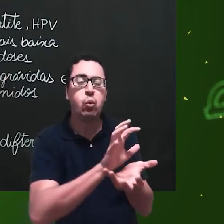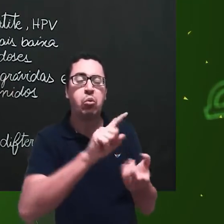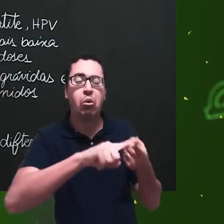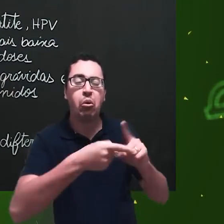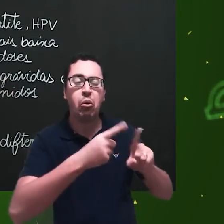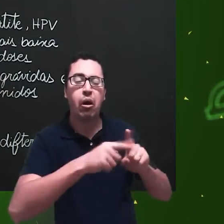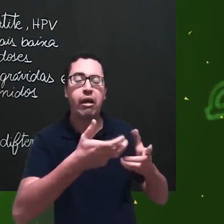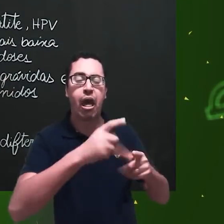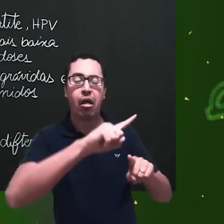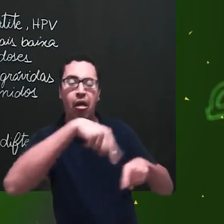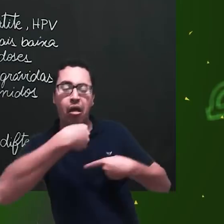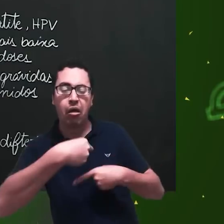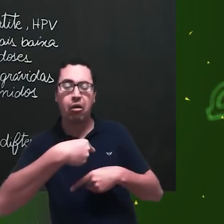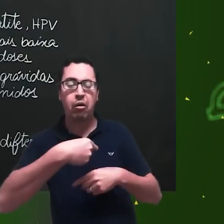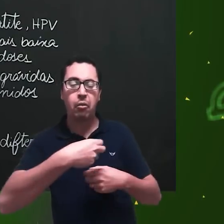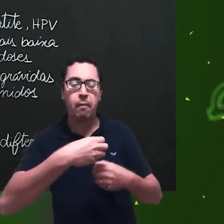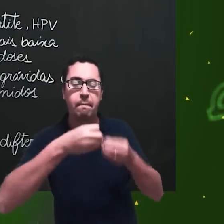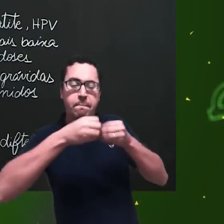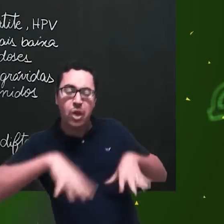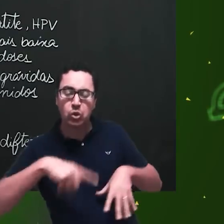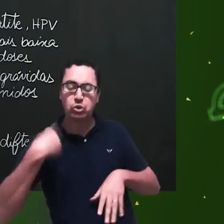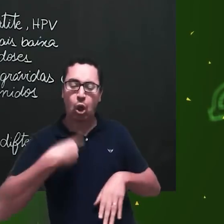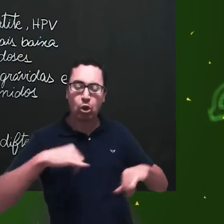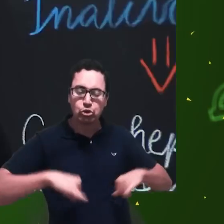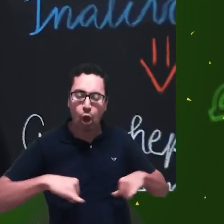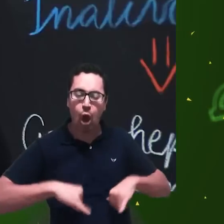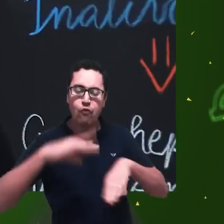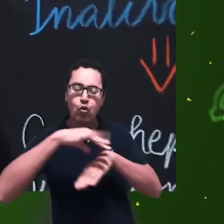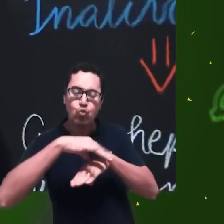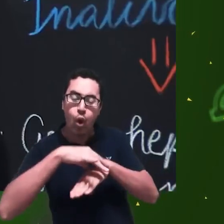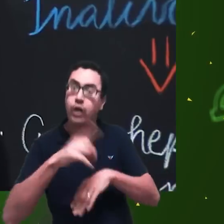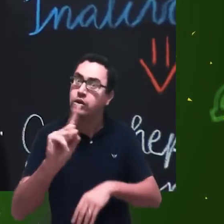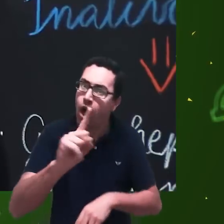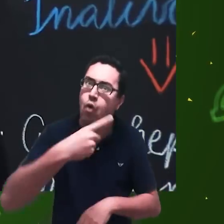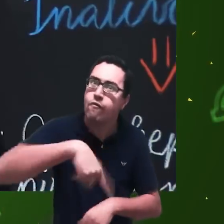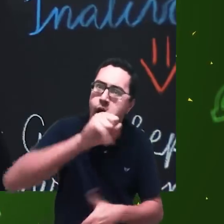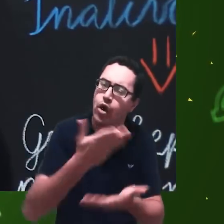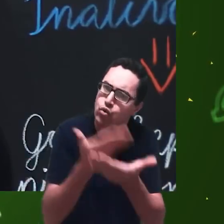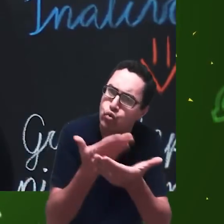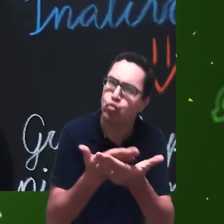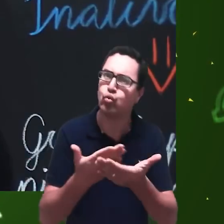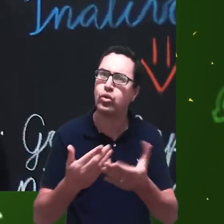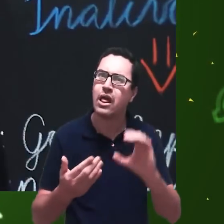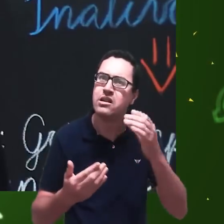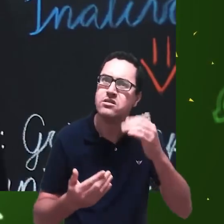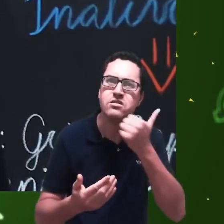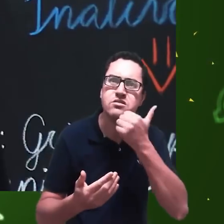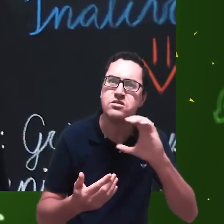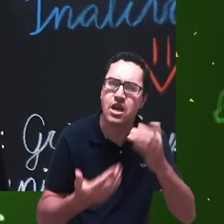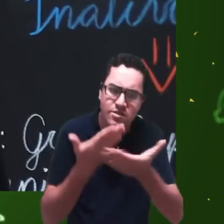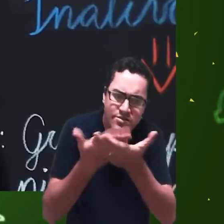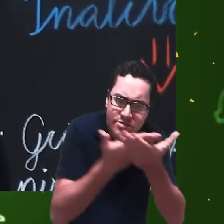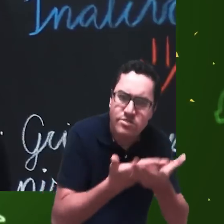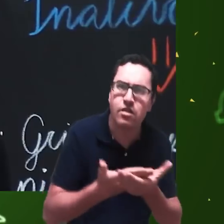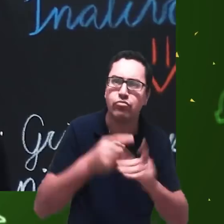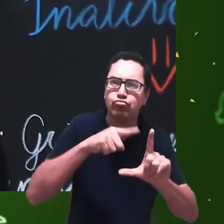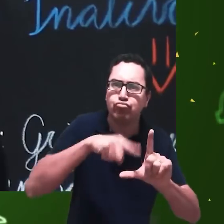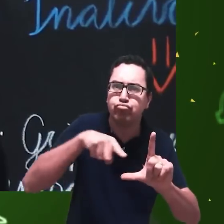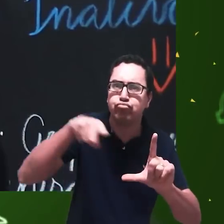gente doente. Não pense assim, vá atrás dos números, vá atrás dos dados científicos, da estatística a respeito